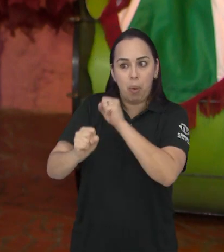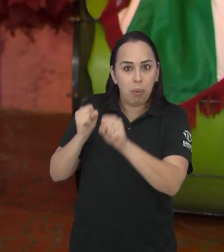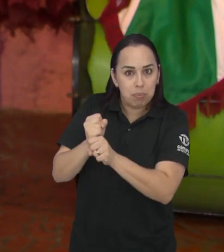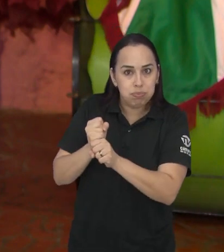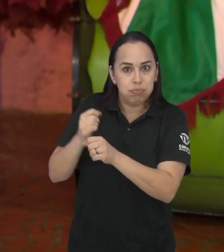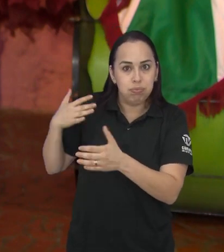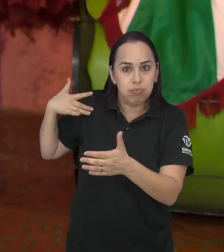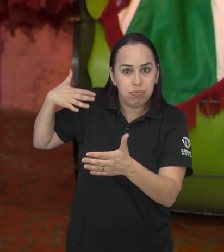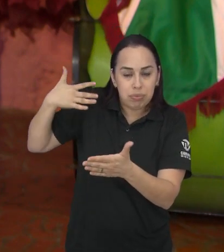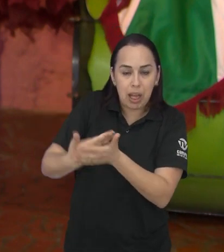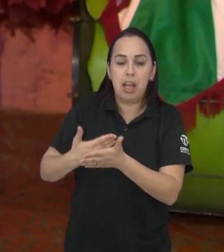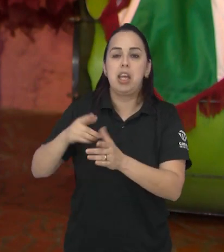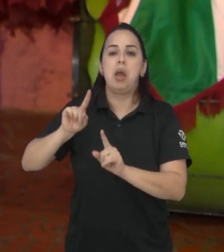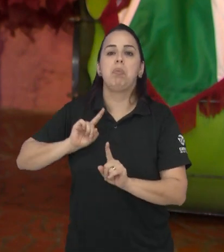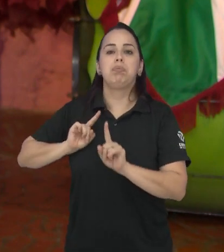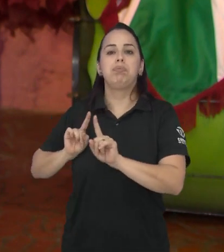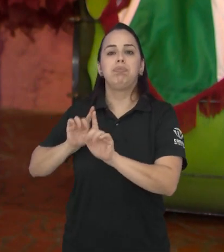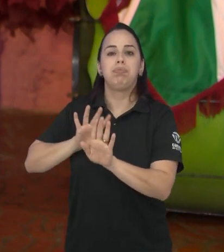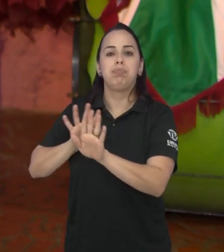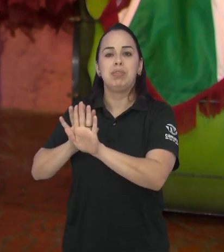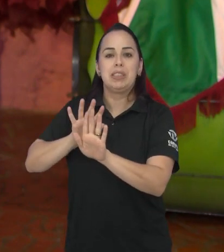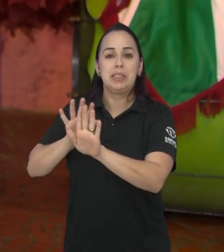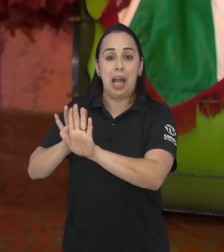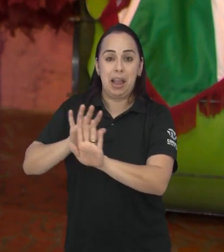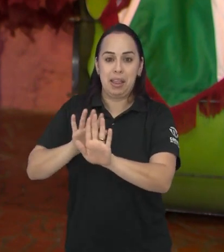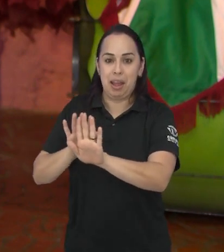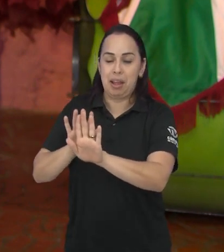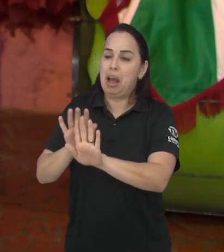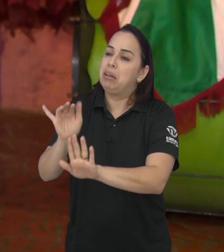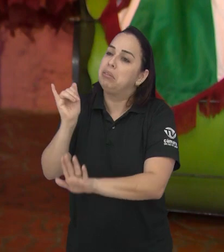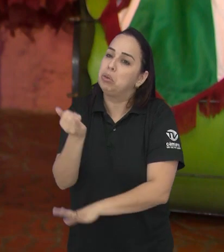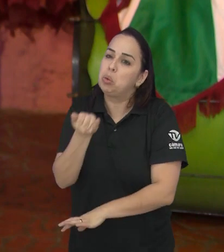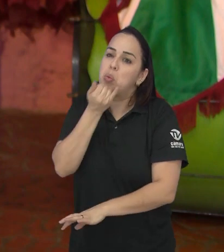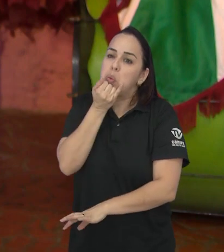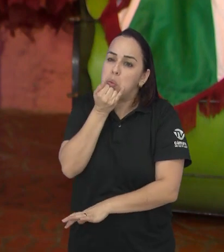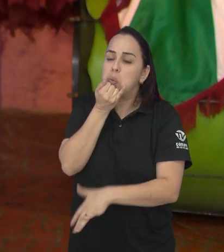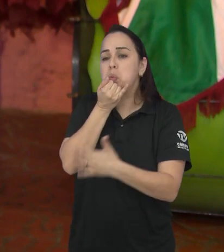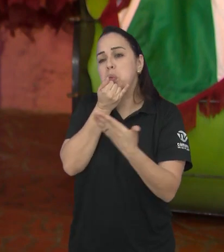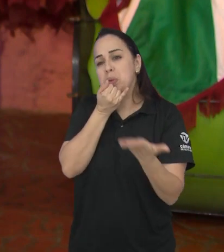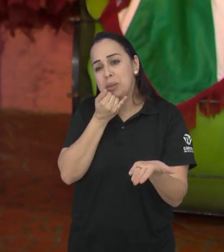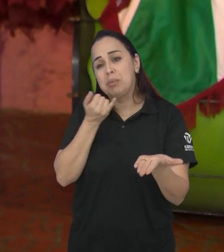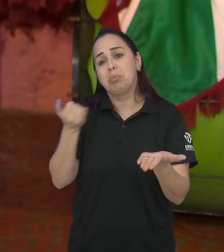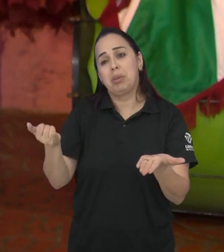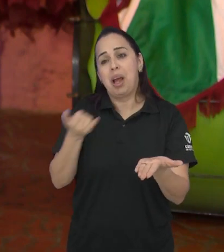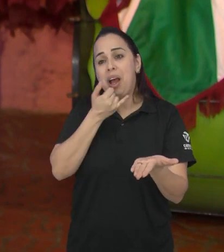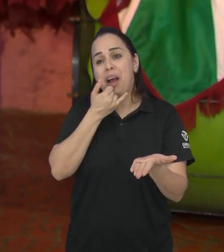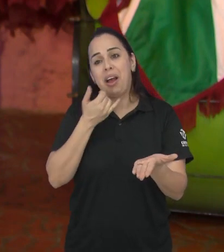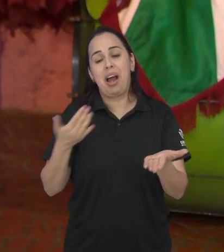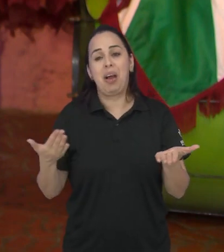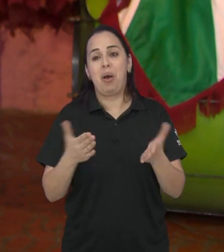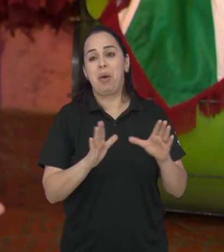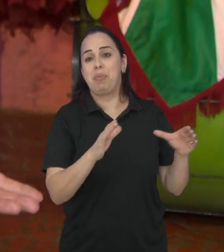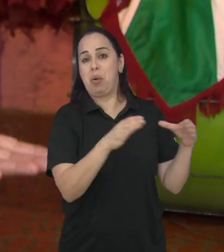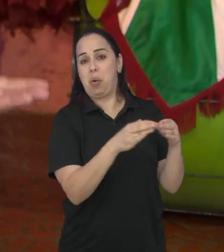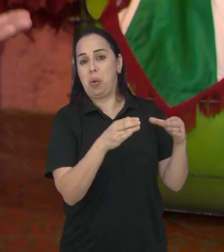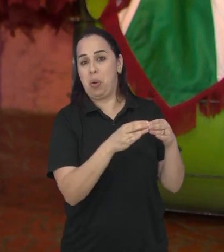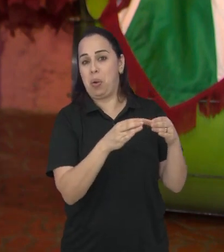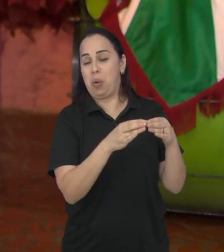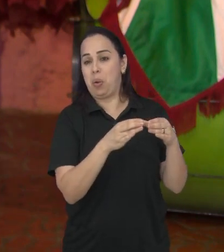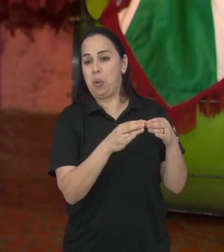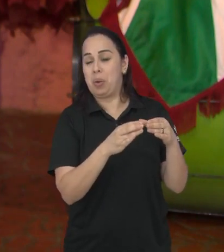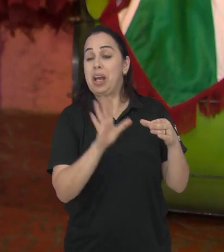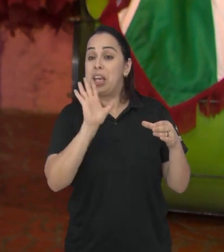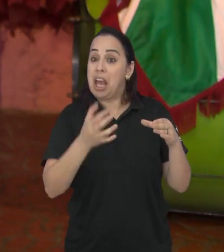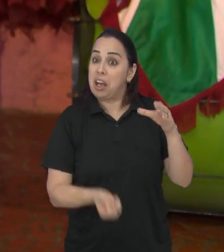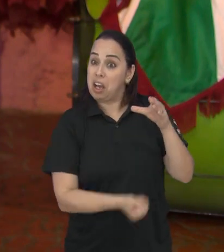1995. Desfilei no carnaval de 1995, aí pedi desculpa para o pessoal amigo lá, mas um grupo